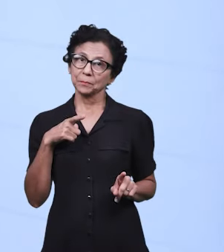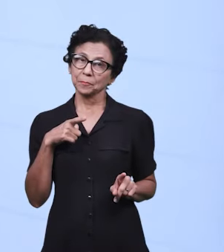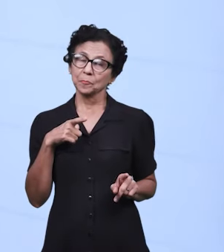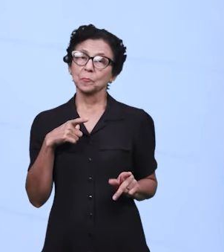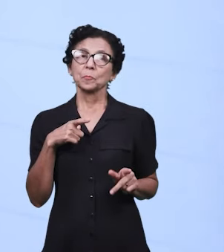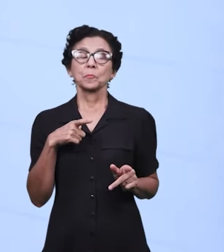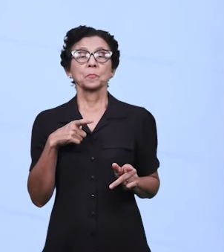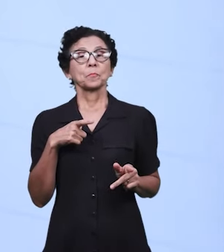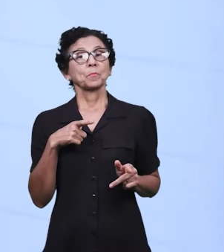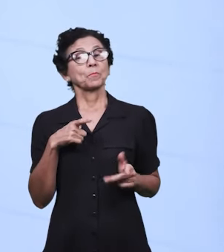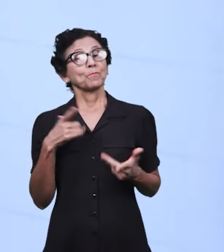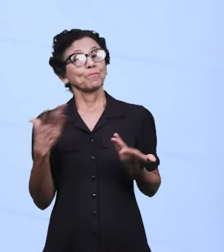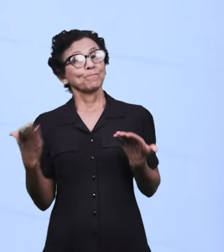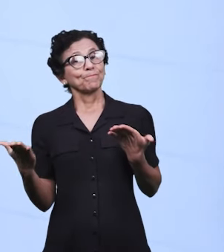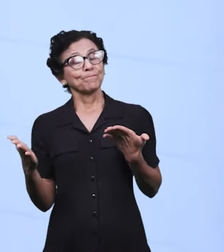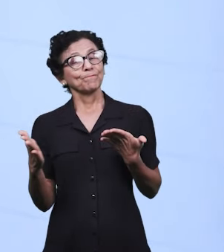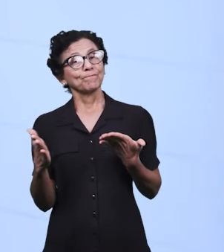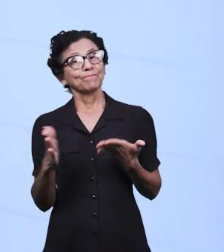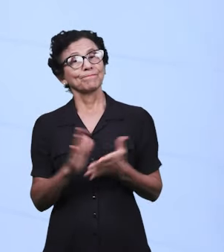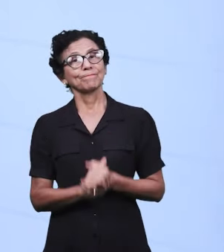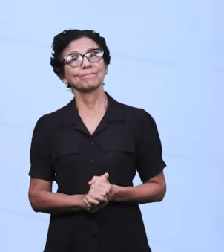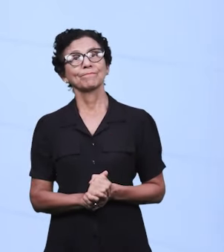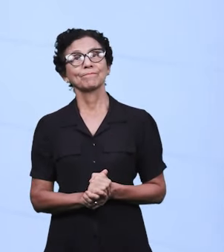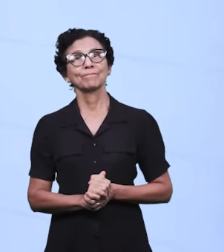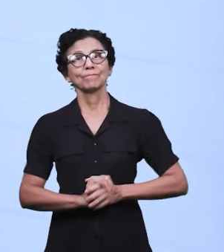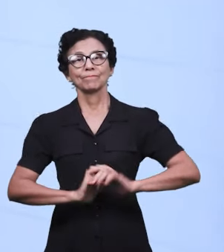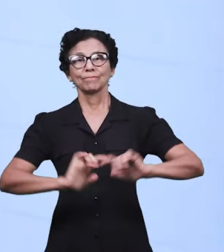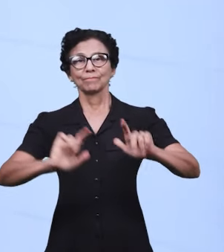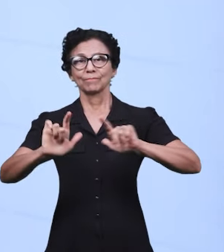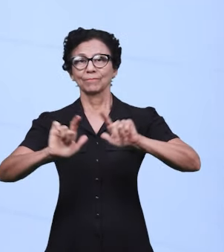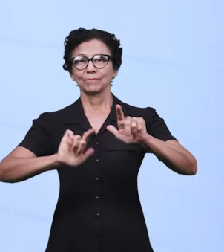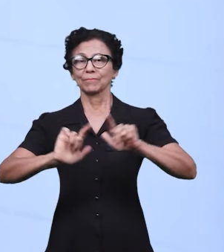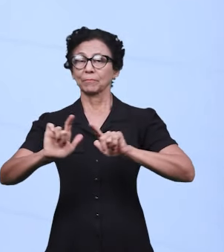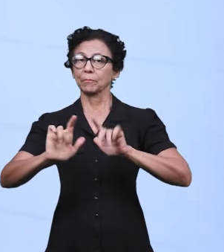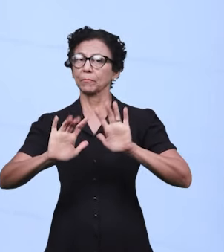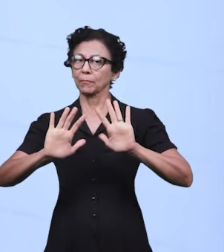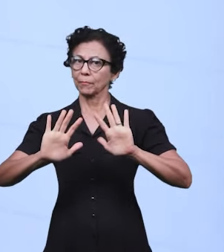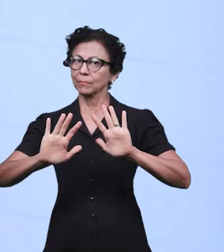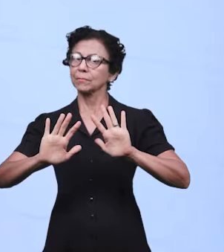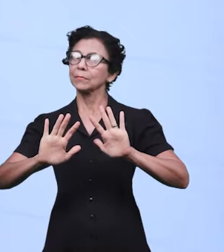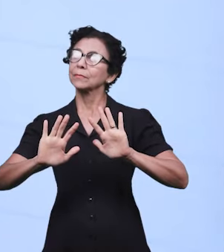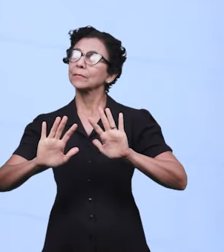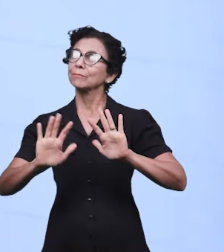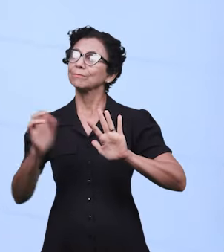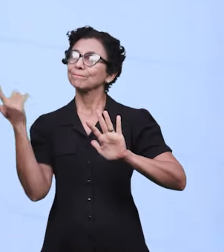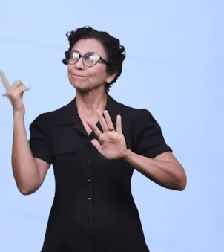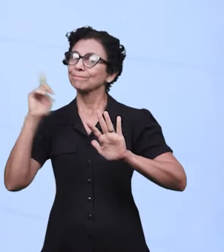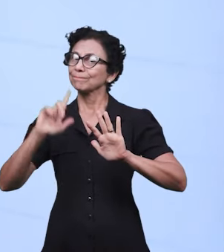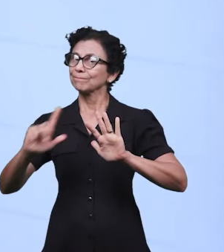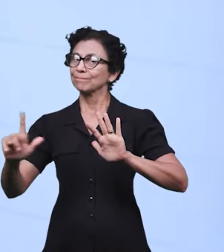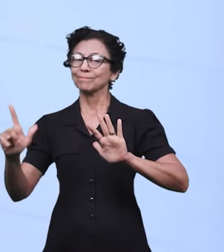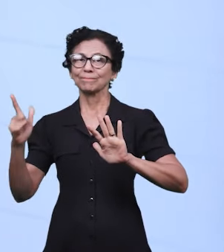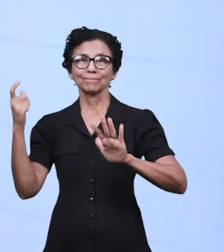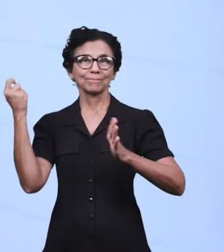daquela atividade que, por natureza, ela exige isto, né? Sim. Então, aí no caso, a empresa